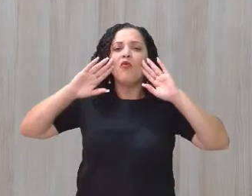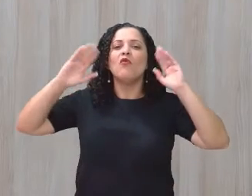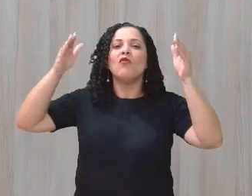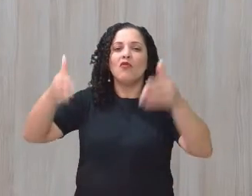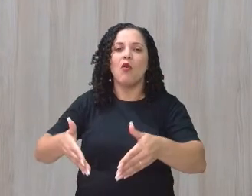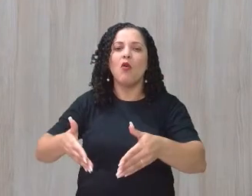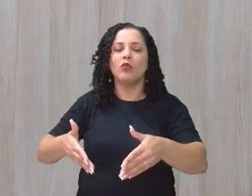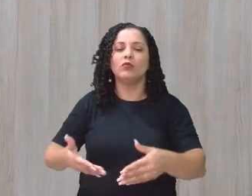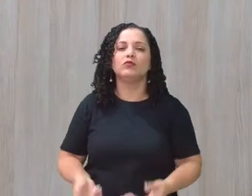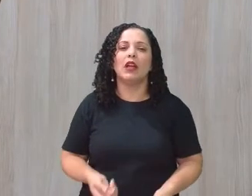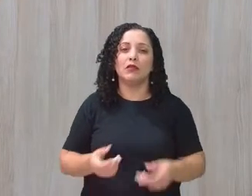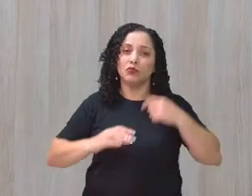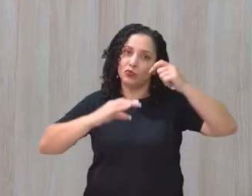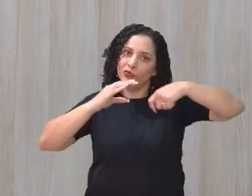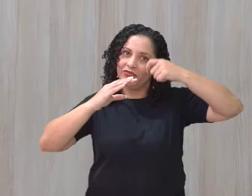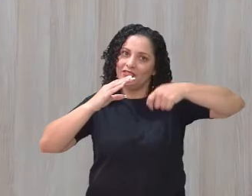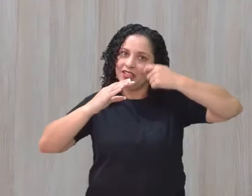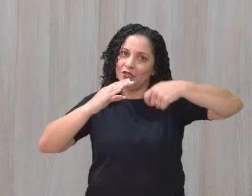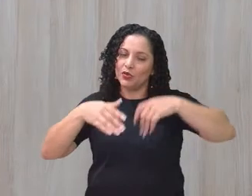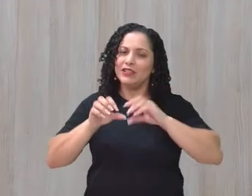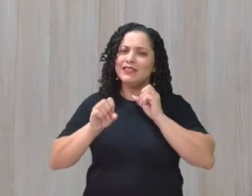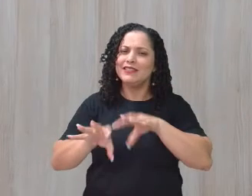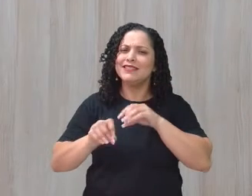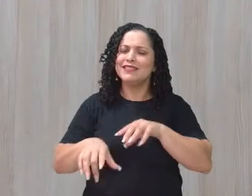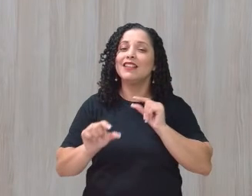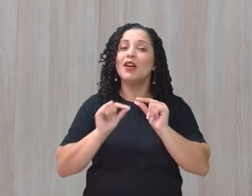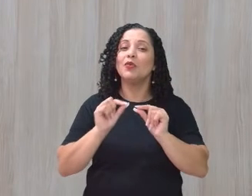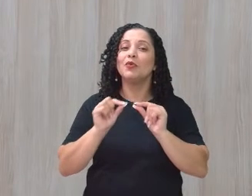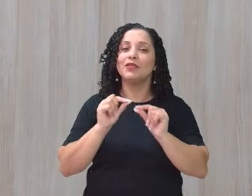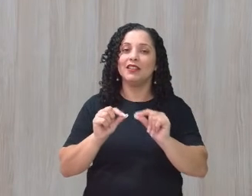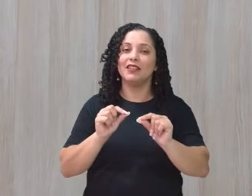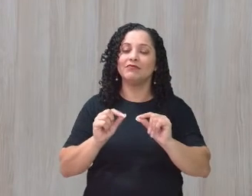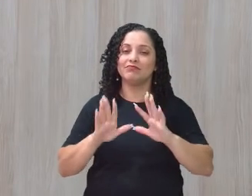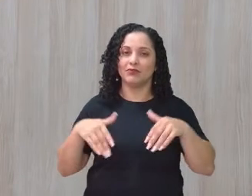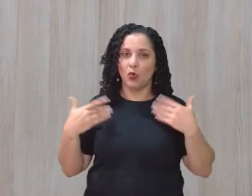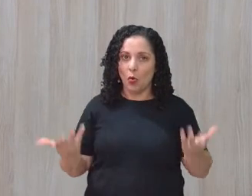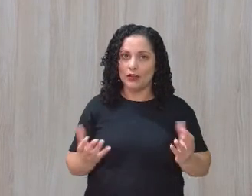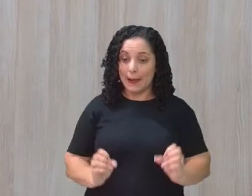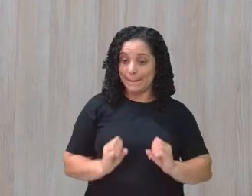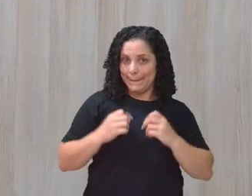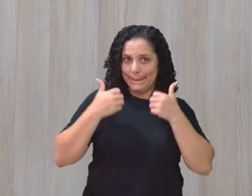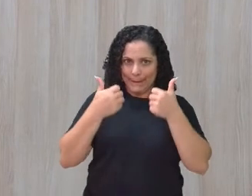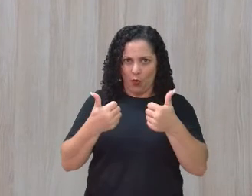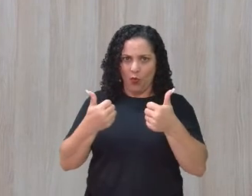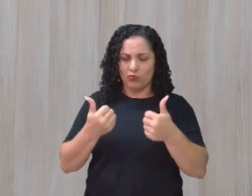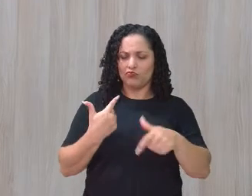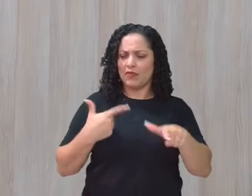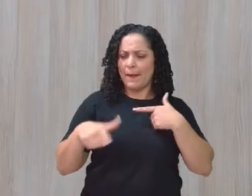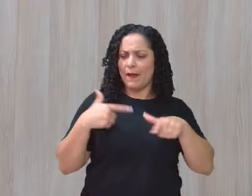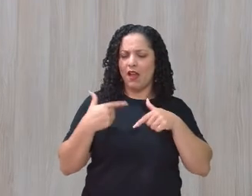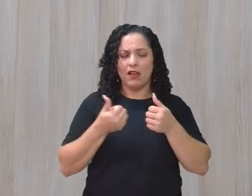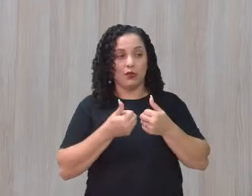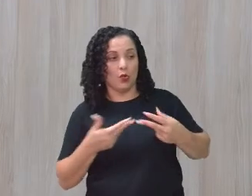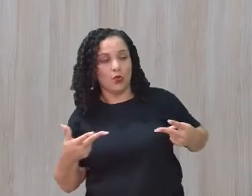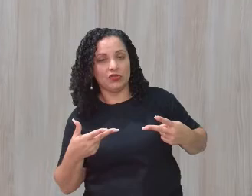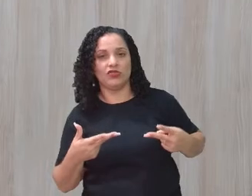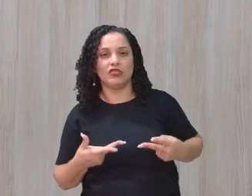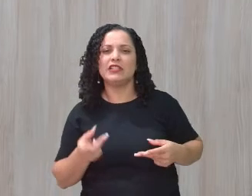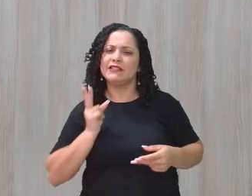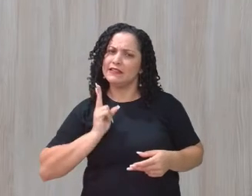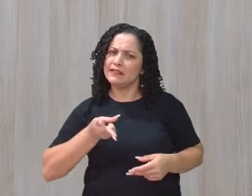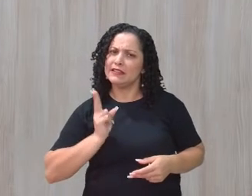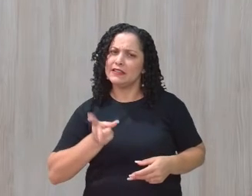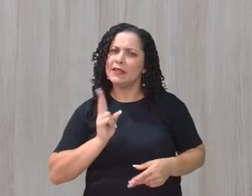curta? Será que ele ensina alguma coisa pra gente? É que mesmo quando a gente é muito bom numa coisa, sempre é possível